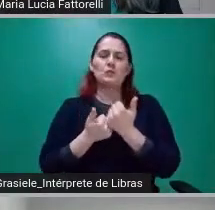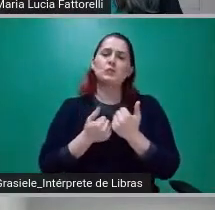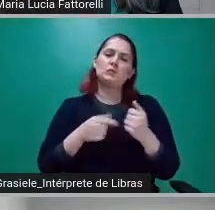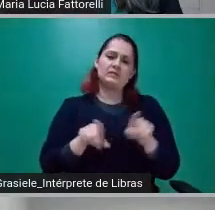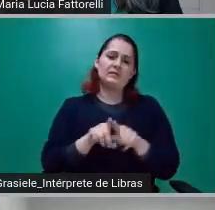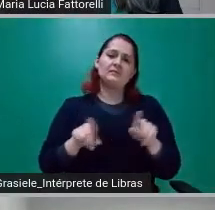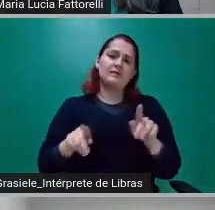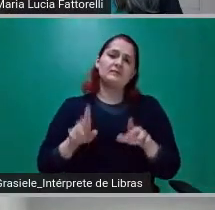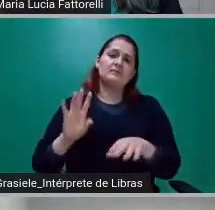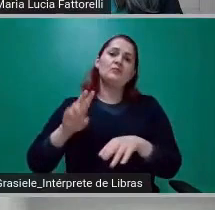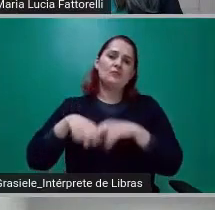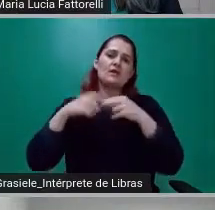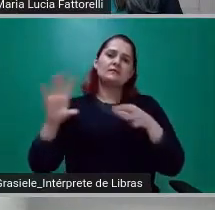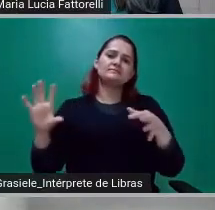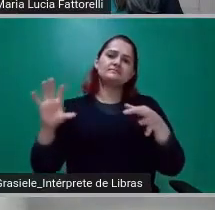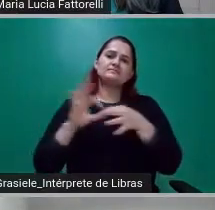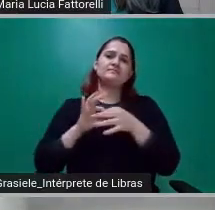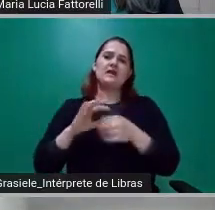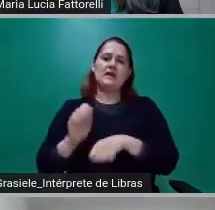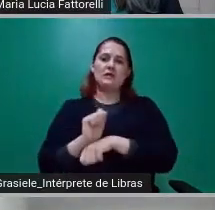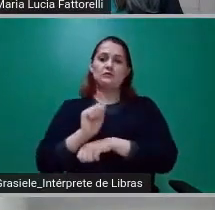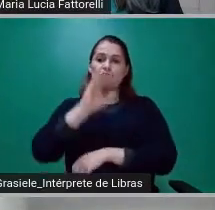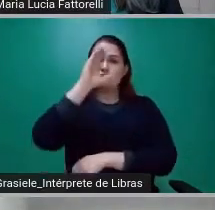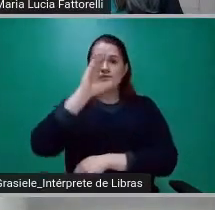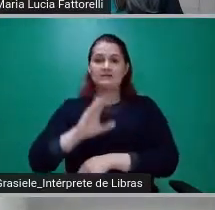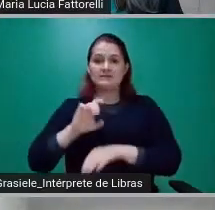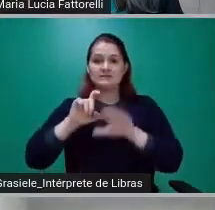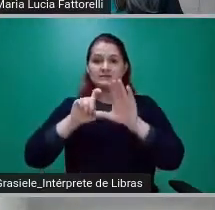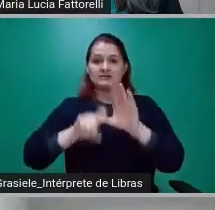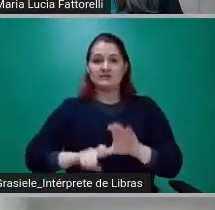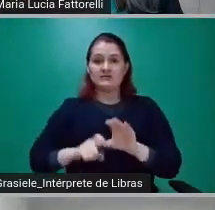Dívida. E, por acaso, eu,